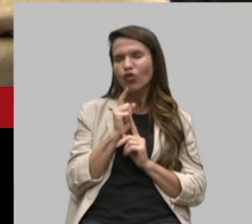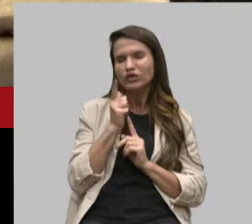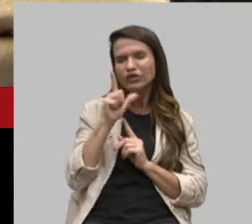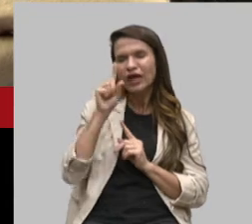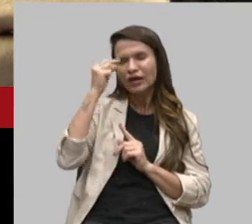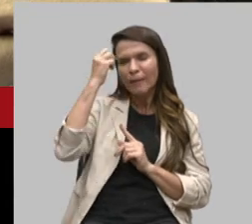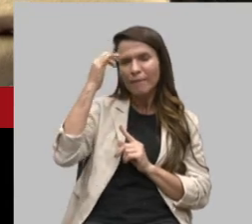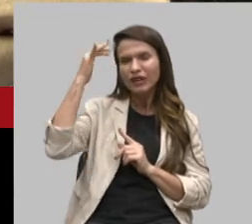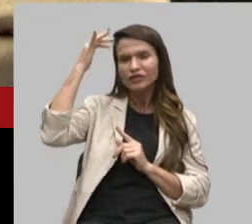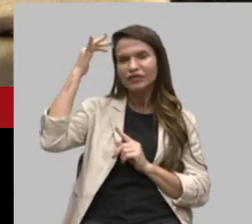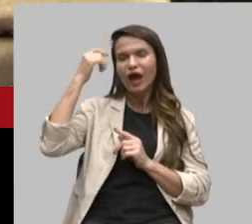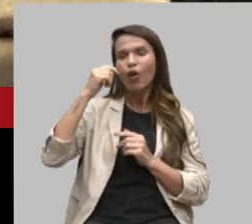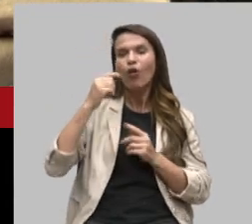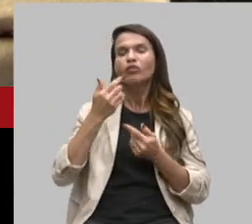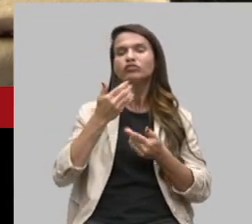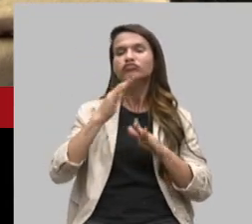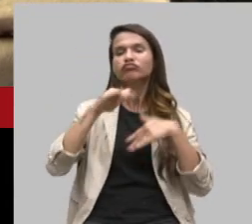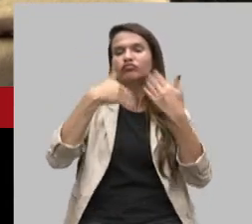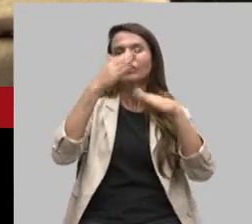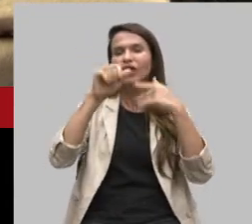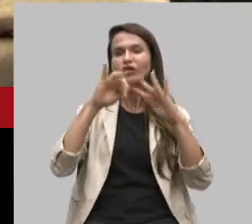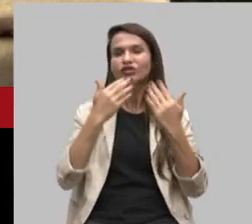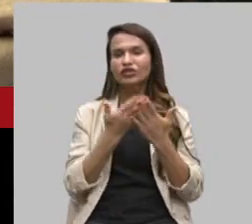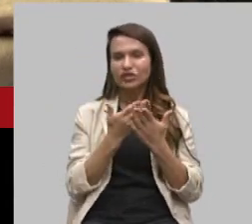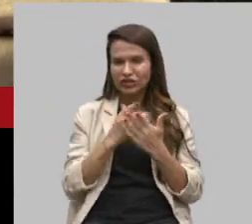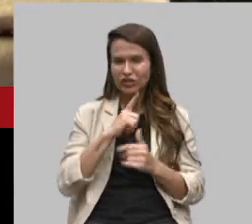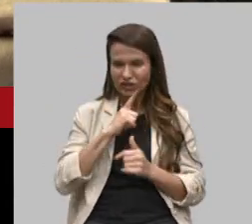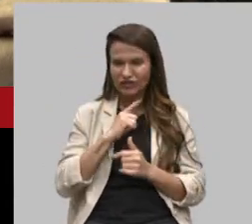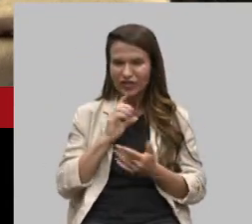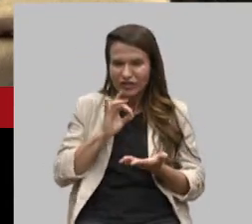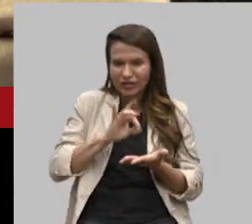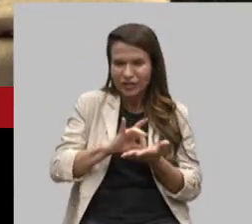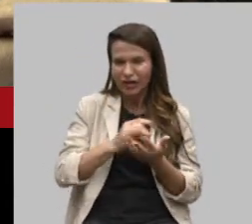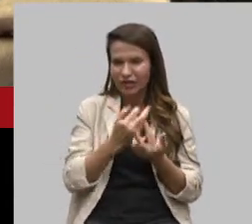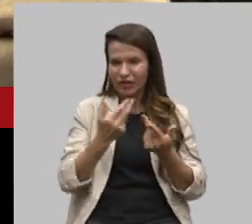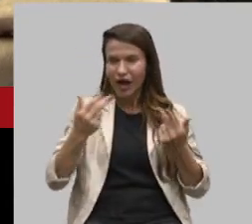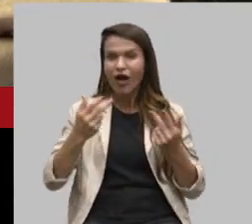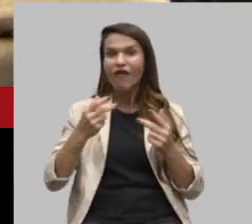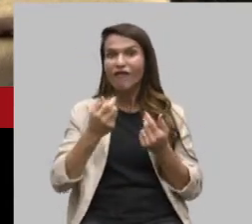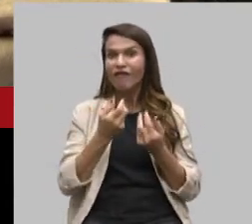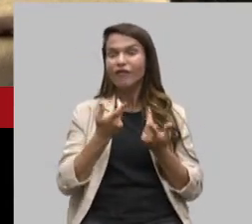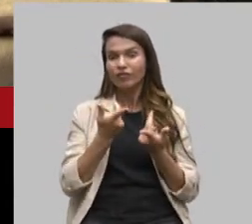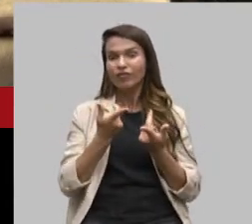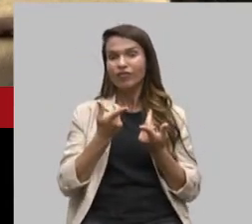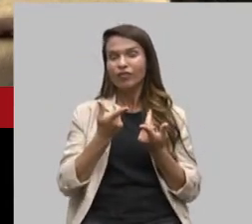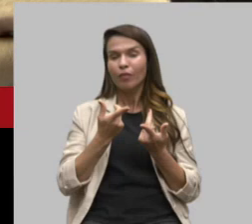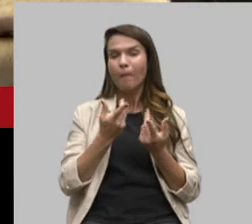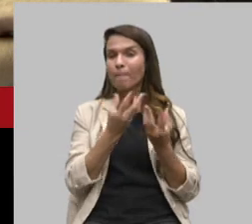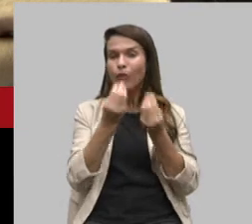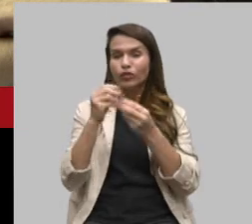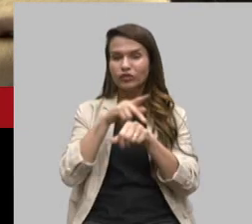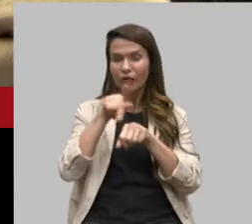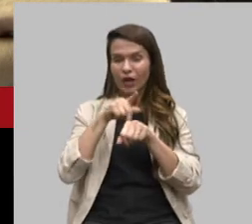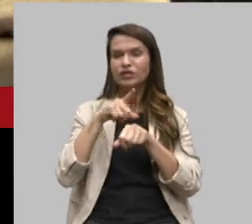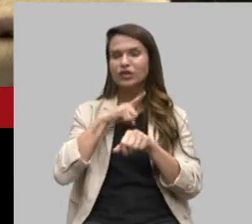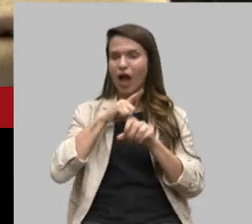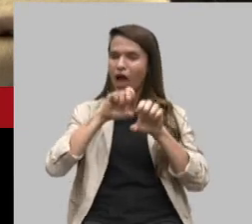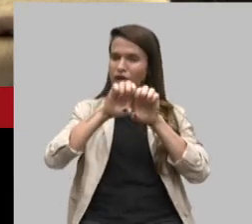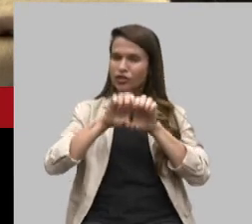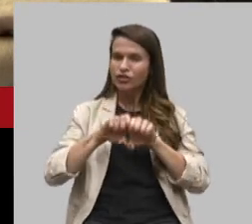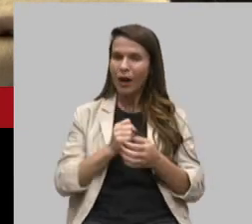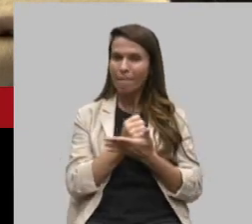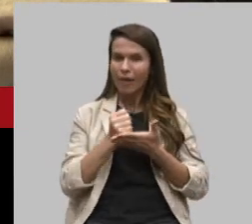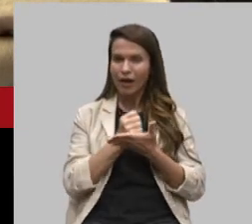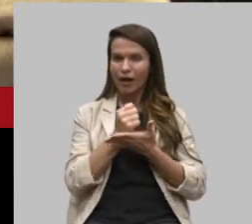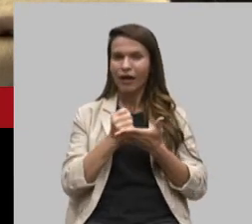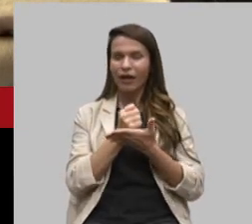avanço das nossas escolas se a gente tivesse essas coisas vários países eles têm a estrutura básica eles têm a